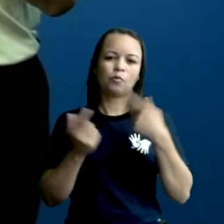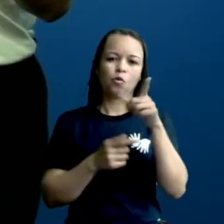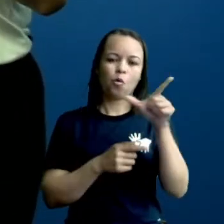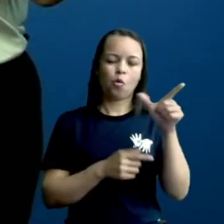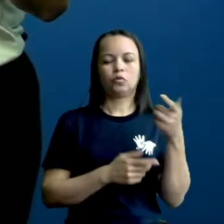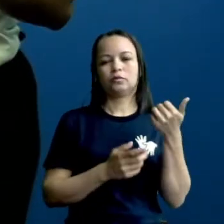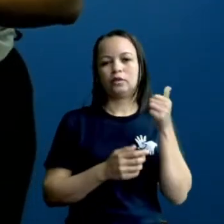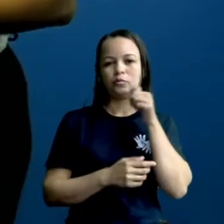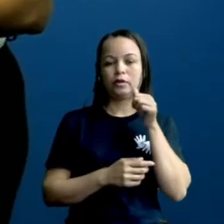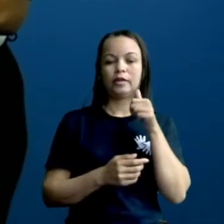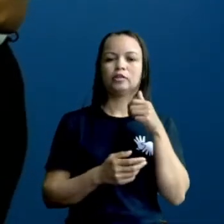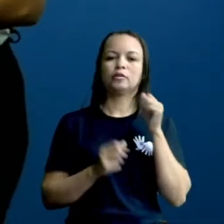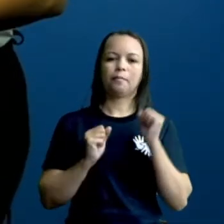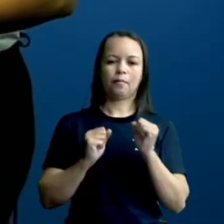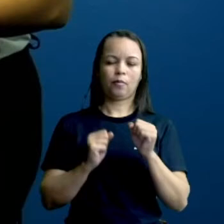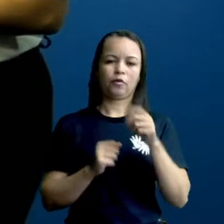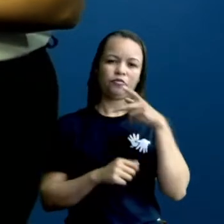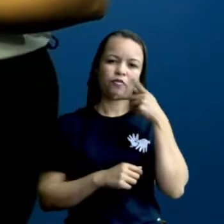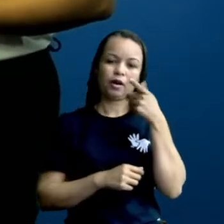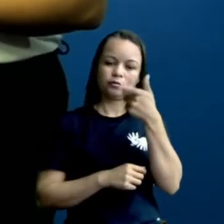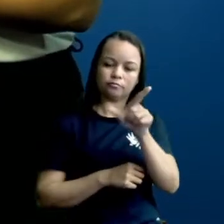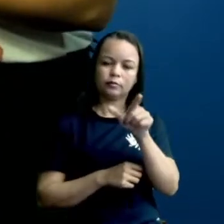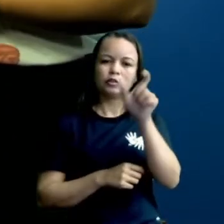pode falar sobre ela em uma outra aula, certo?